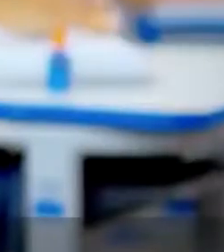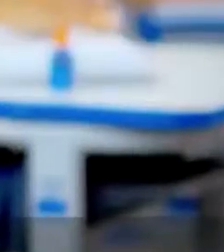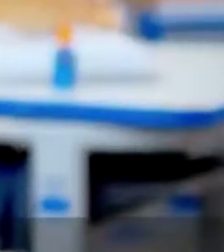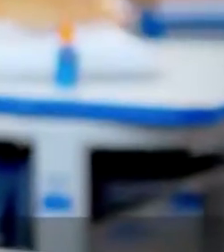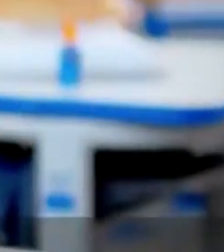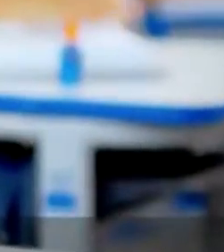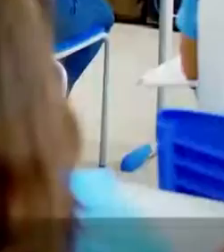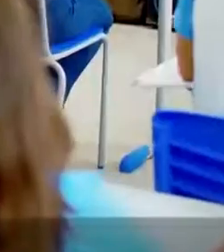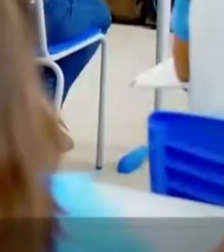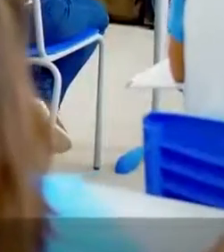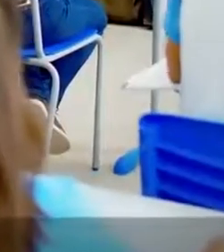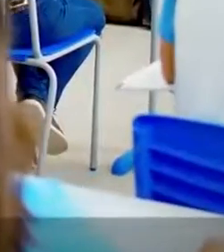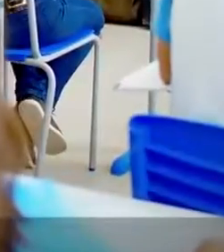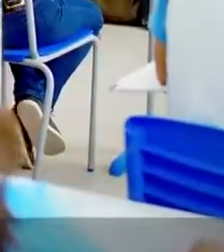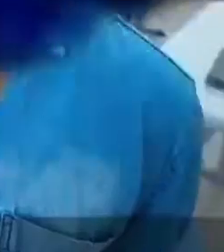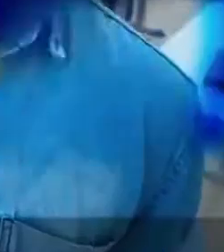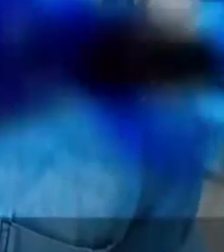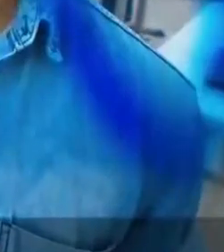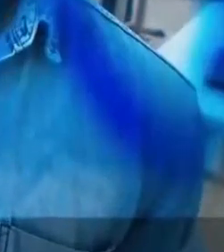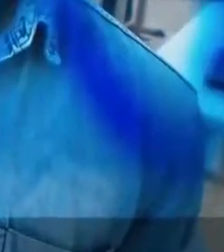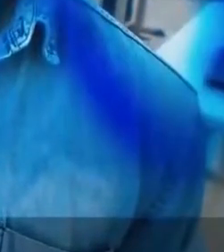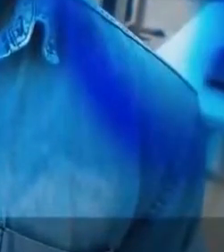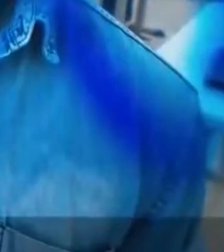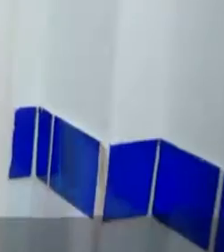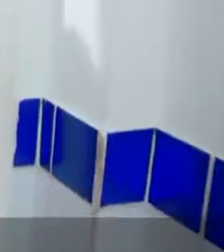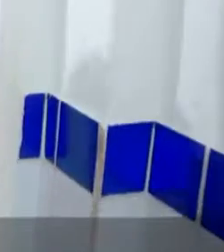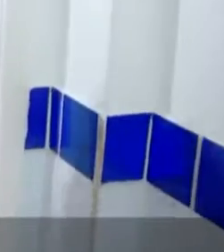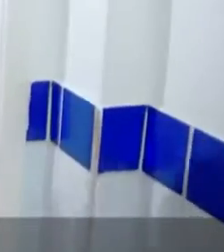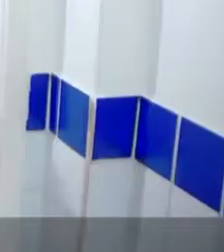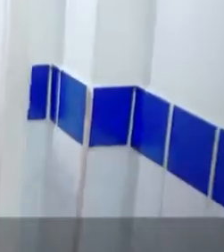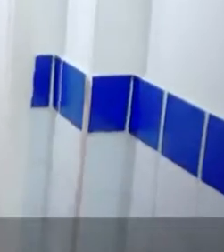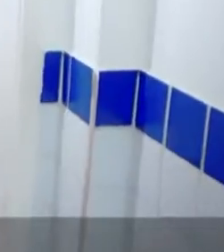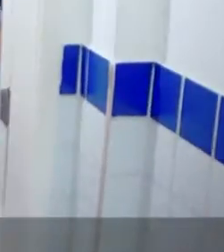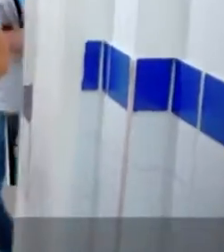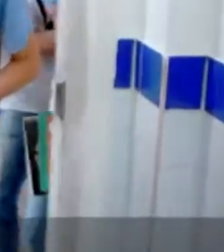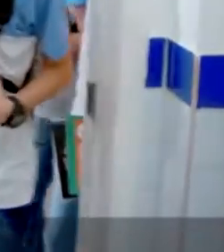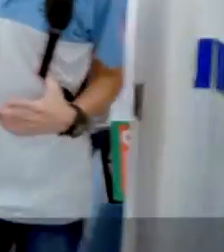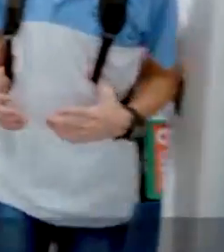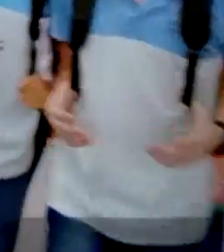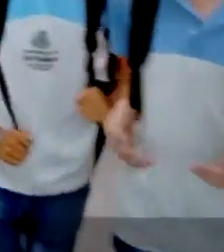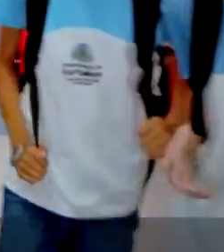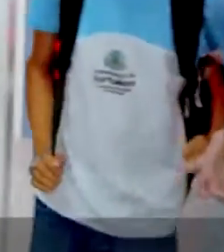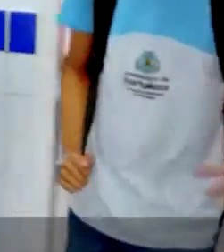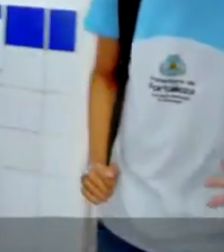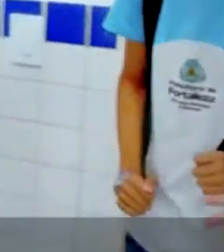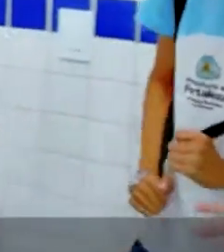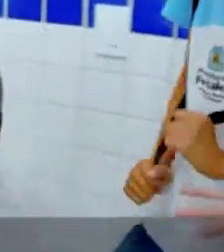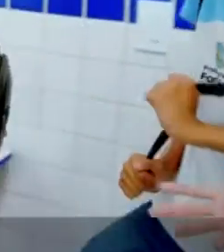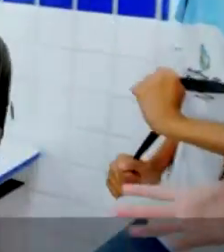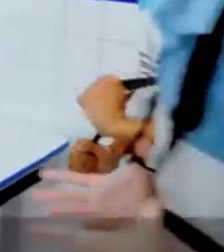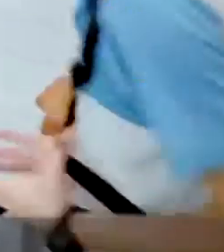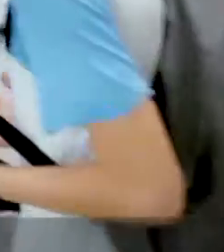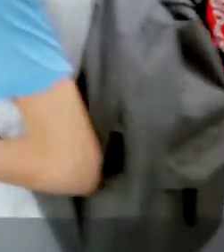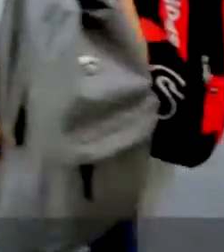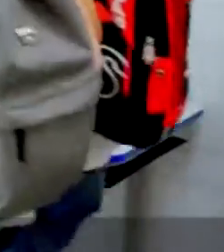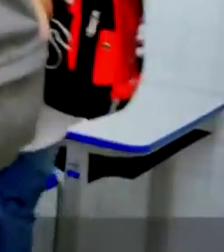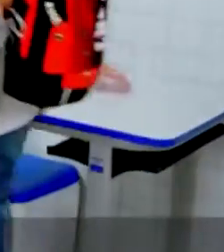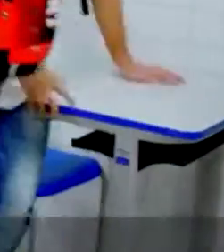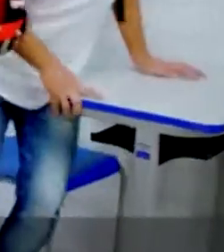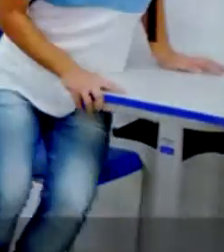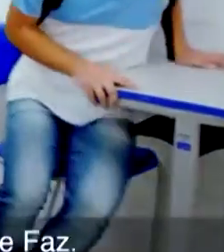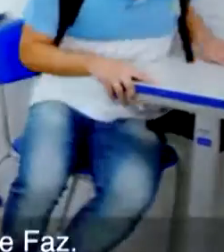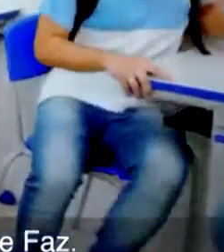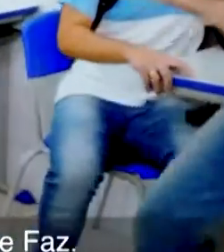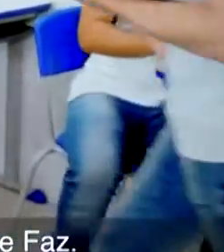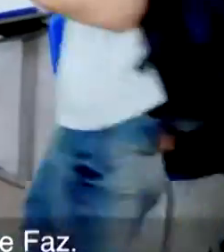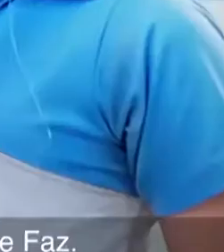mais escolas de tempo integral. A educação de tempo integral da Prefeitura é saber, é vida, é saúde e mais segurança para milhares de jovens da